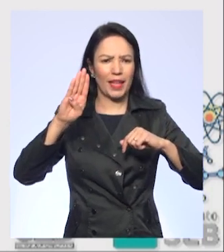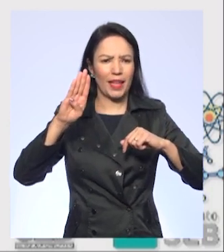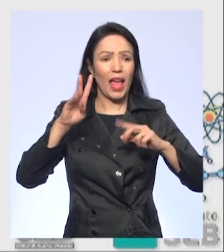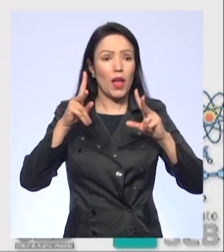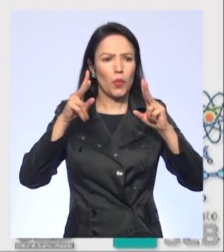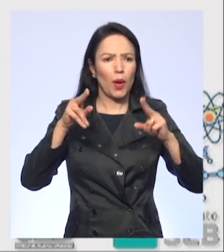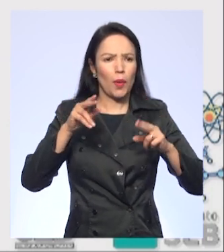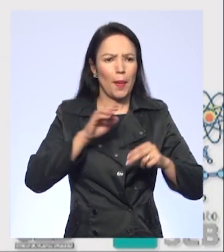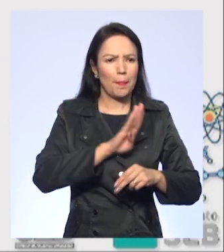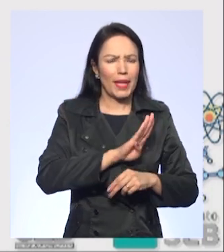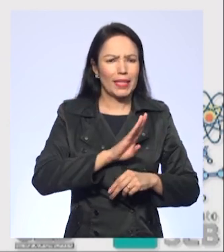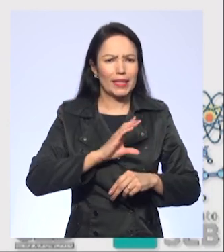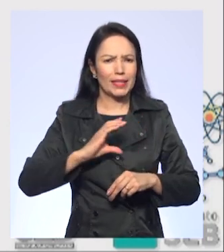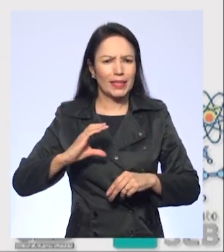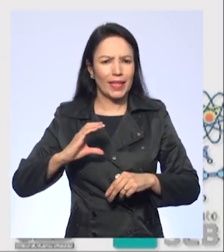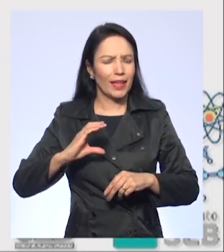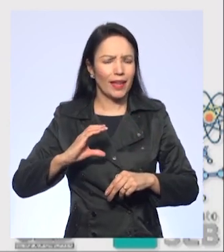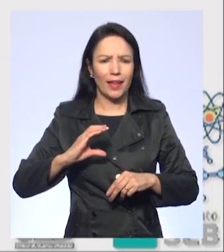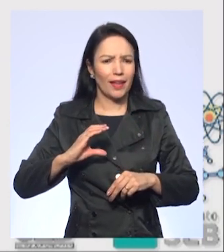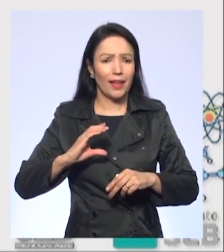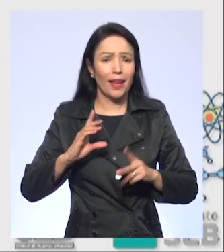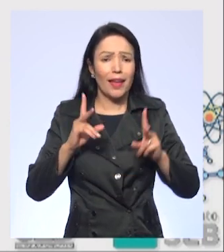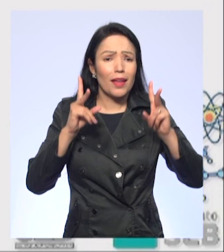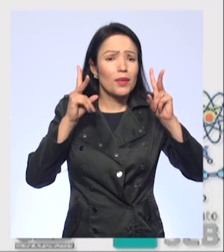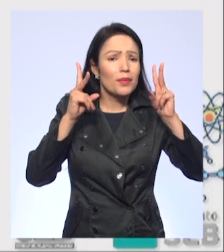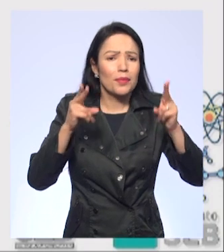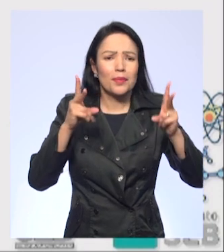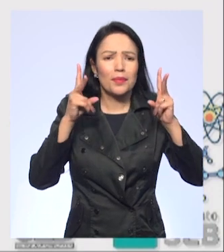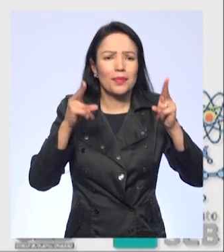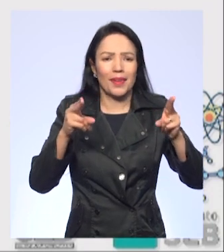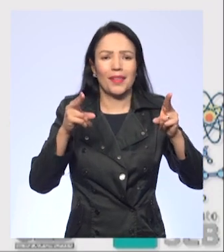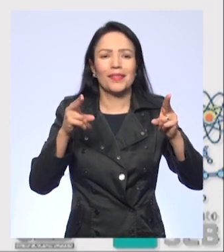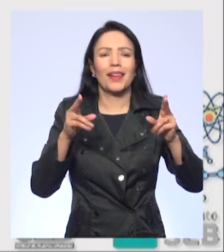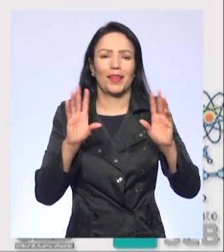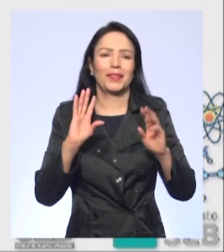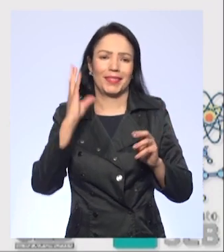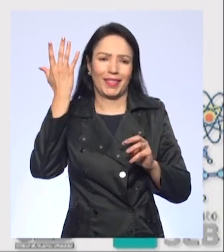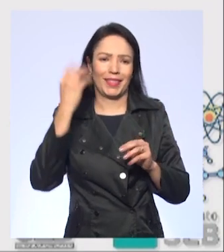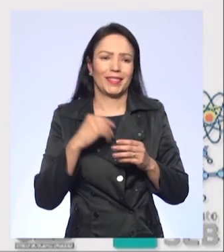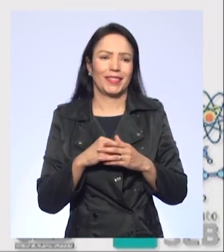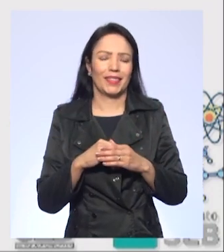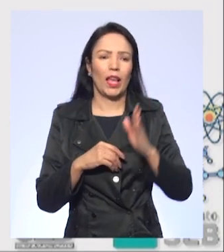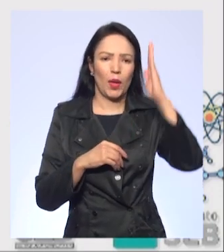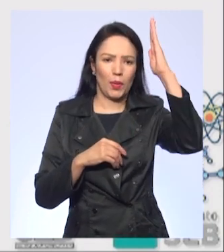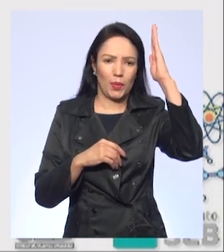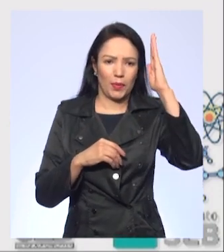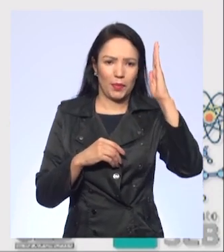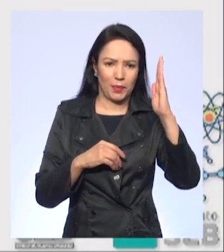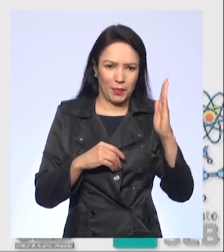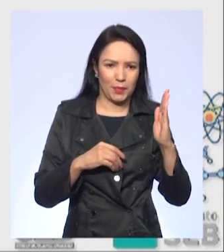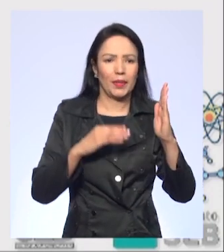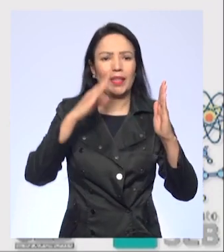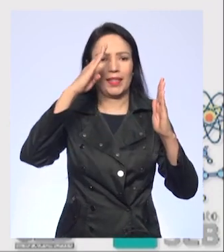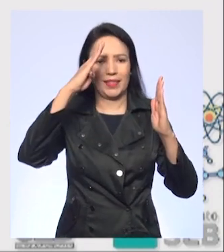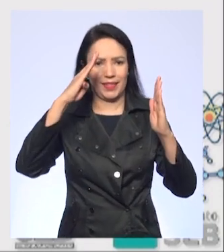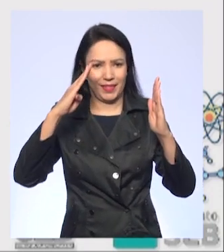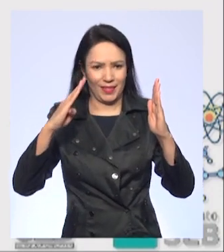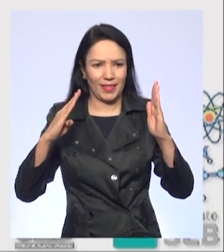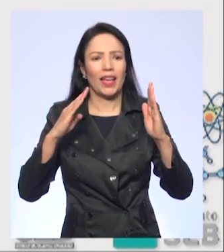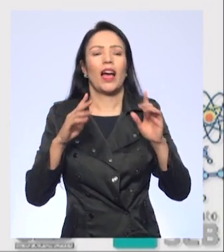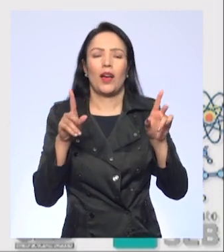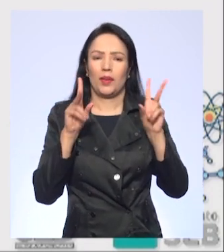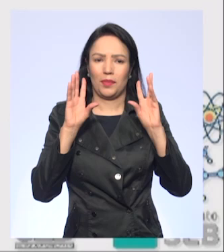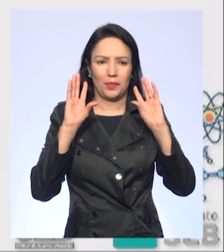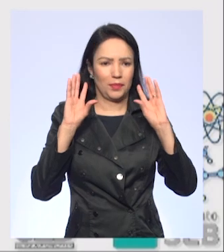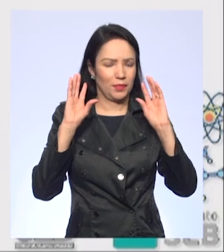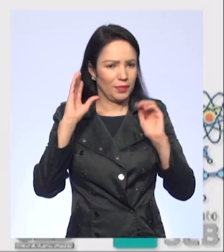já era. O que acontece de um lado tem que acontecer do outro. Isso o Tales já sabia de cabeça, que B é igual a C,